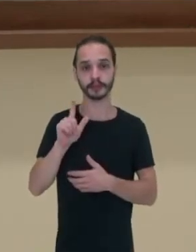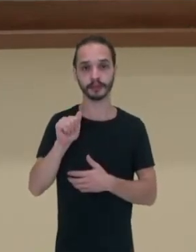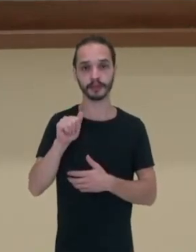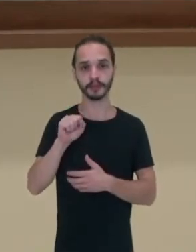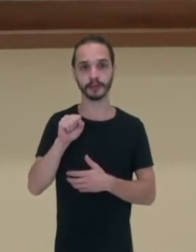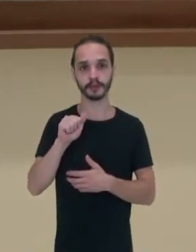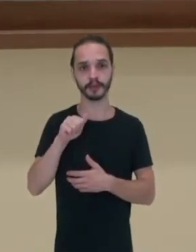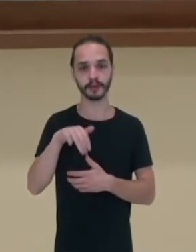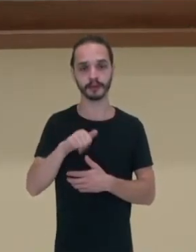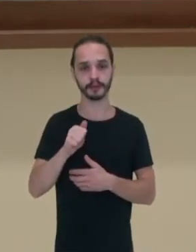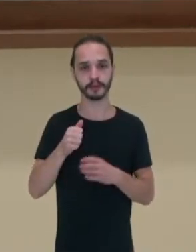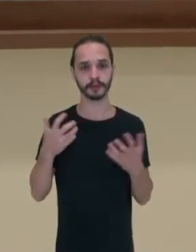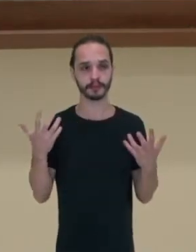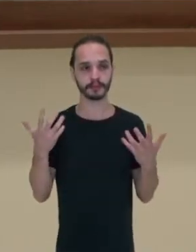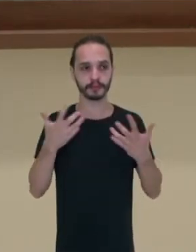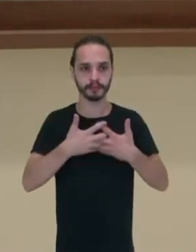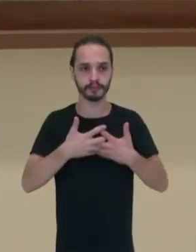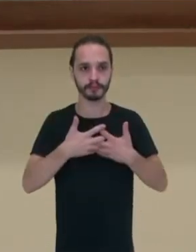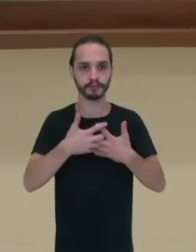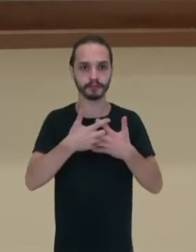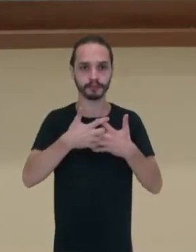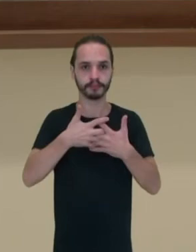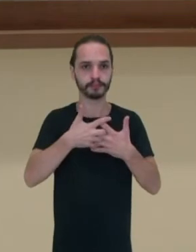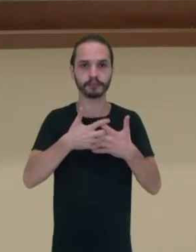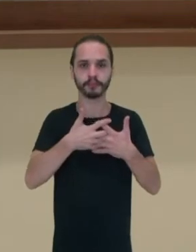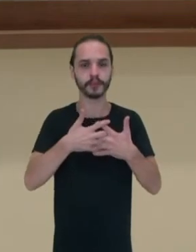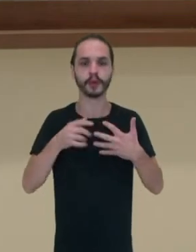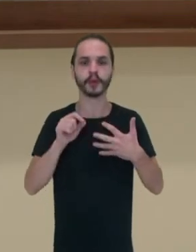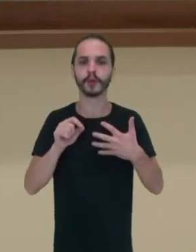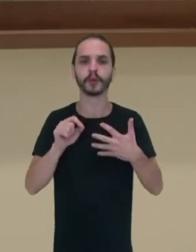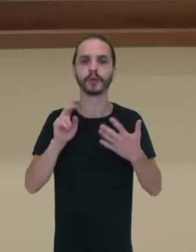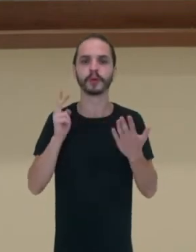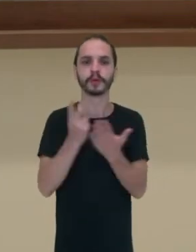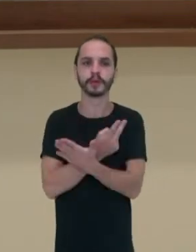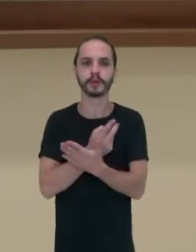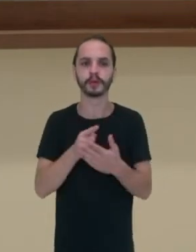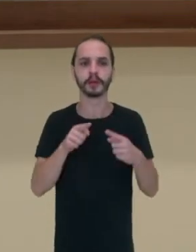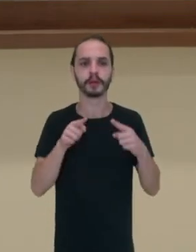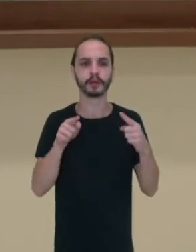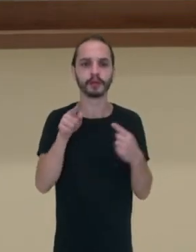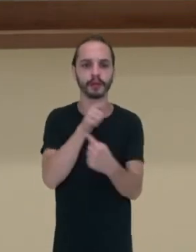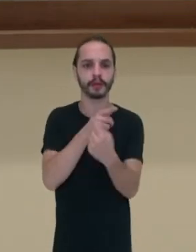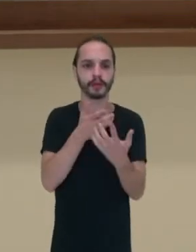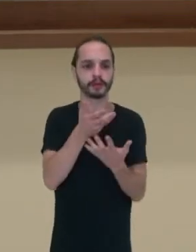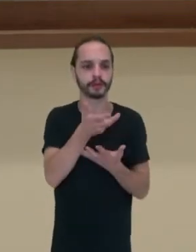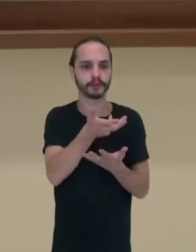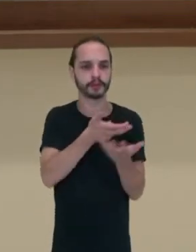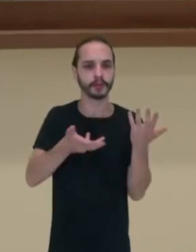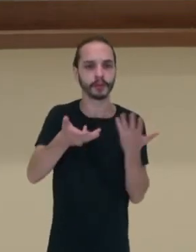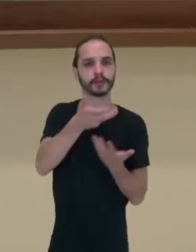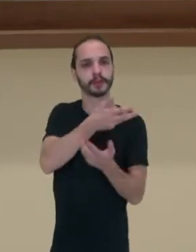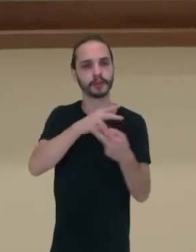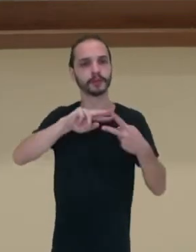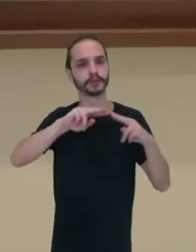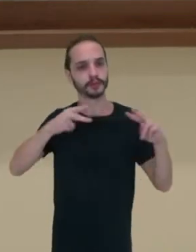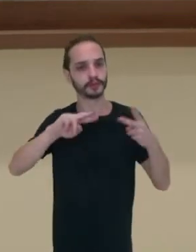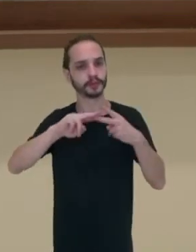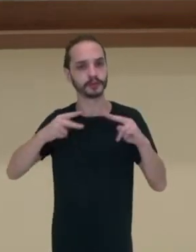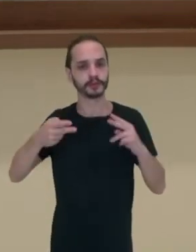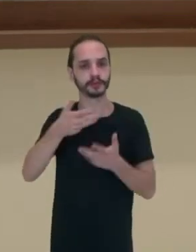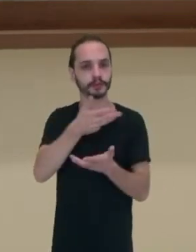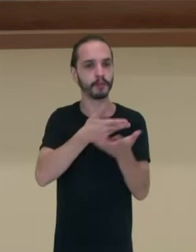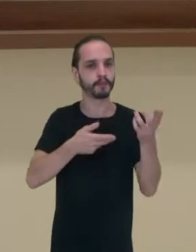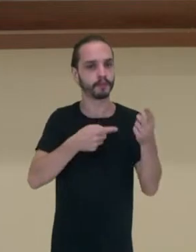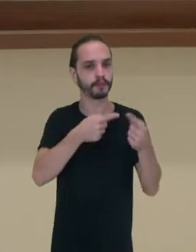comigo, formado então pelo citoplasma, o que vai ocorrer aqui? Vai ocorrer a troca de material genético, isso mesmo.